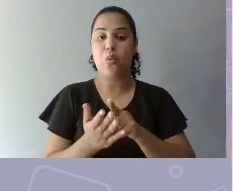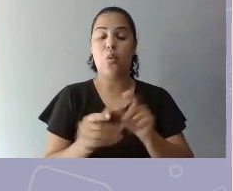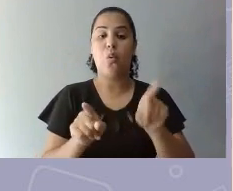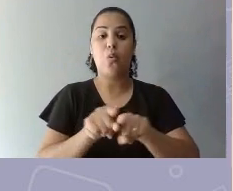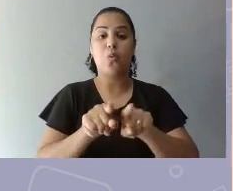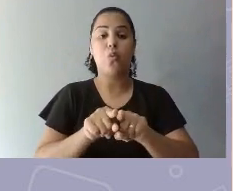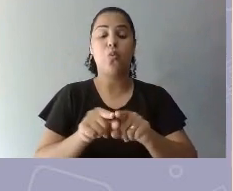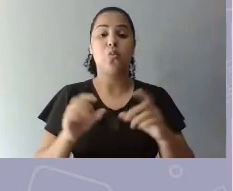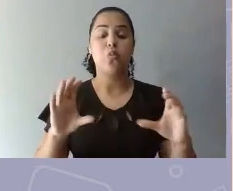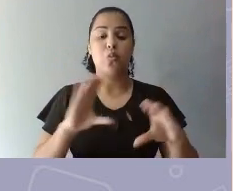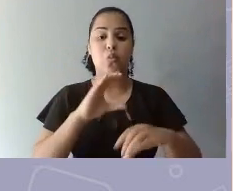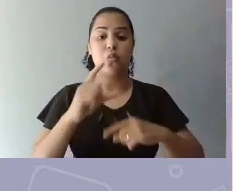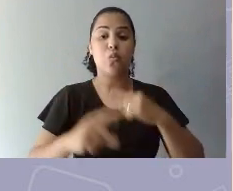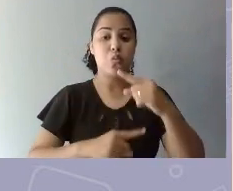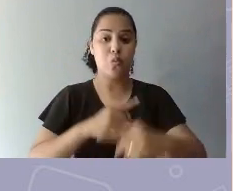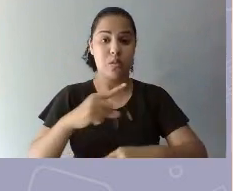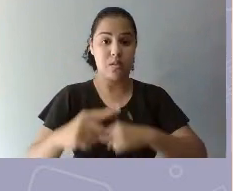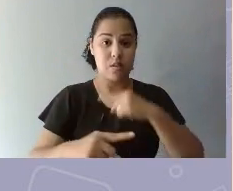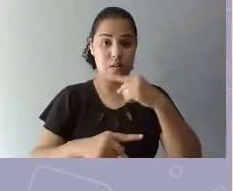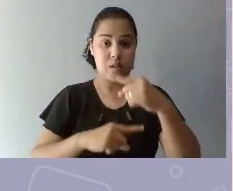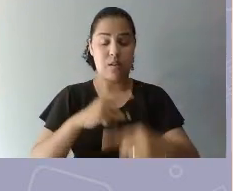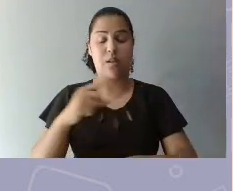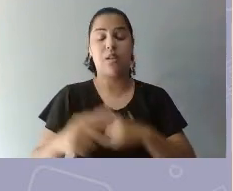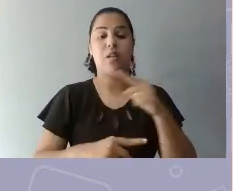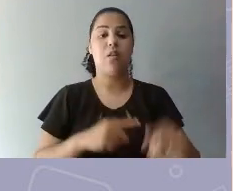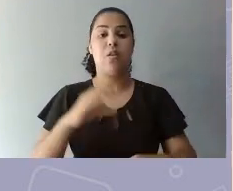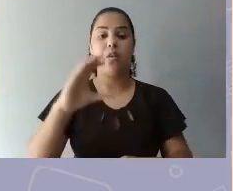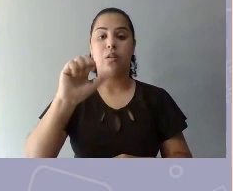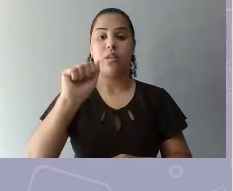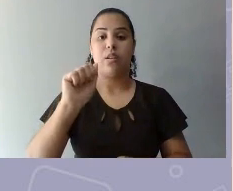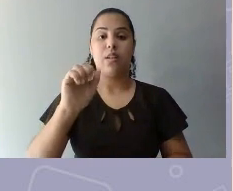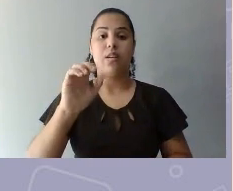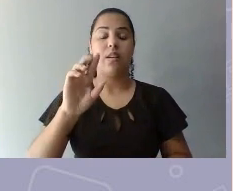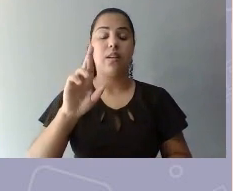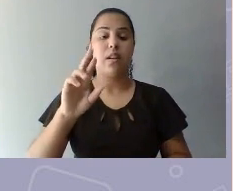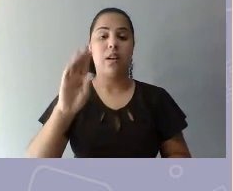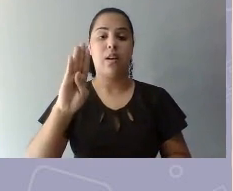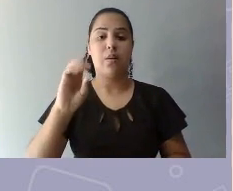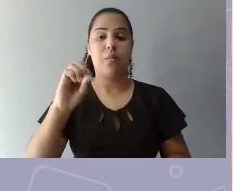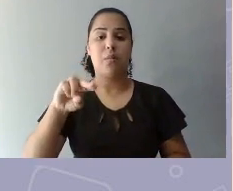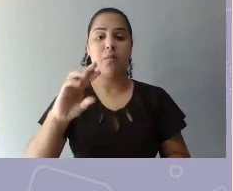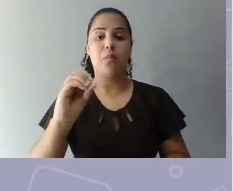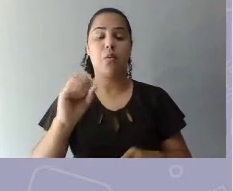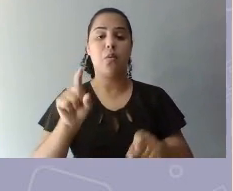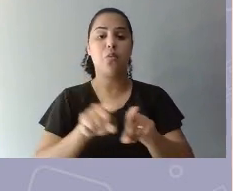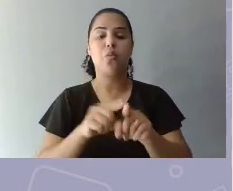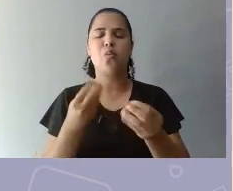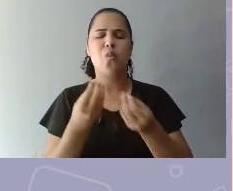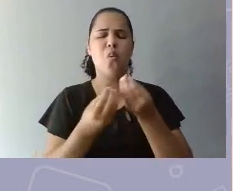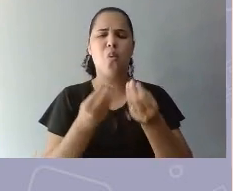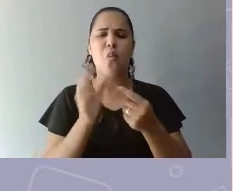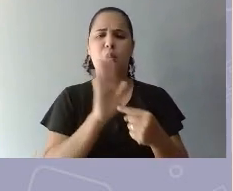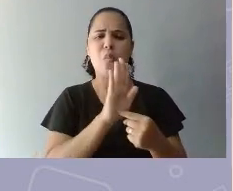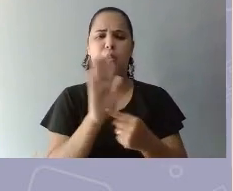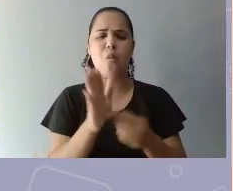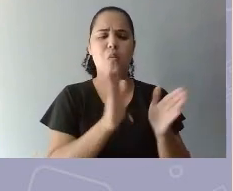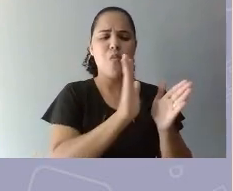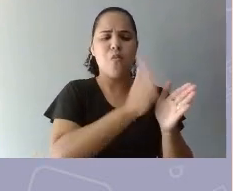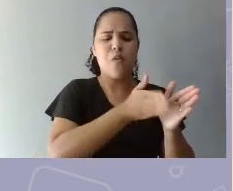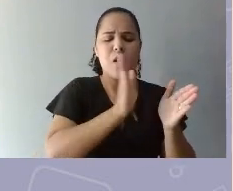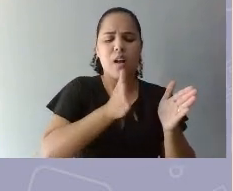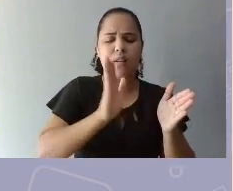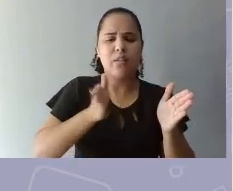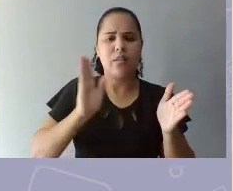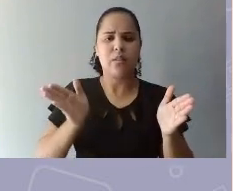ciclos biogeoquímicos que ocorrem no planeta Terra e existem vários aspectos várias etapas da fotossíntese